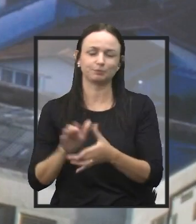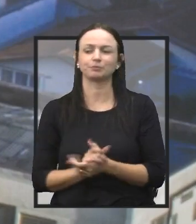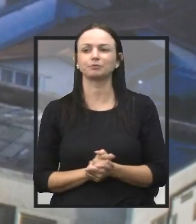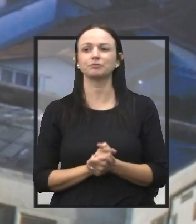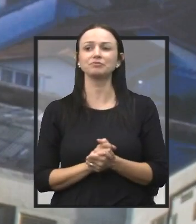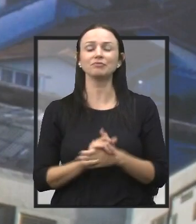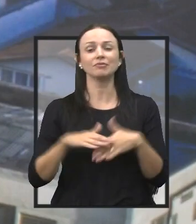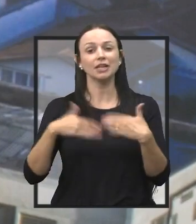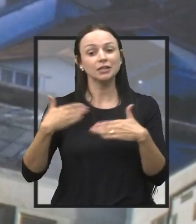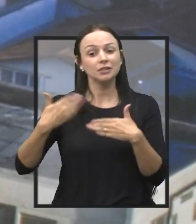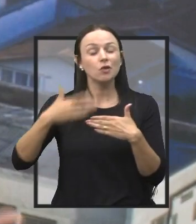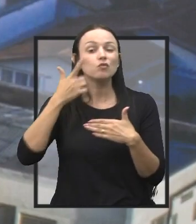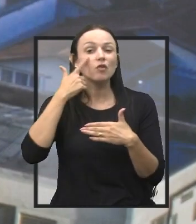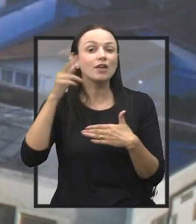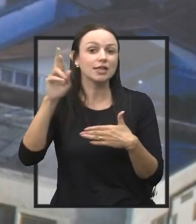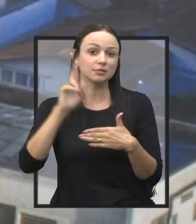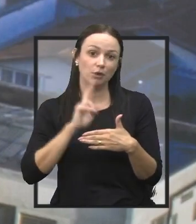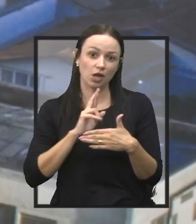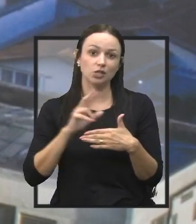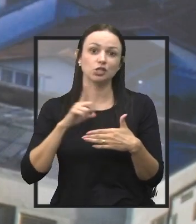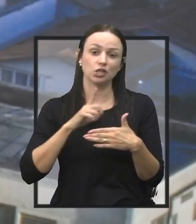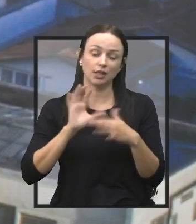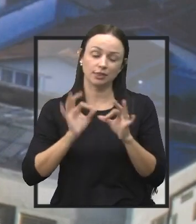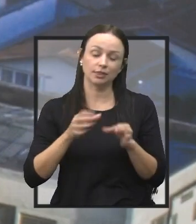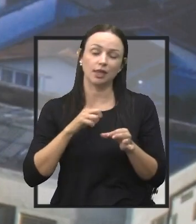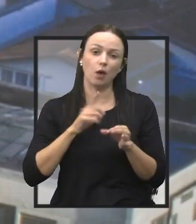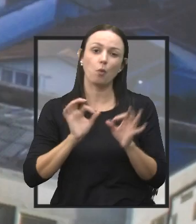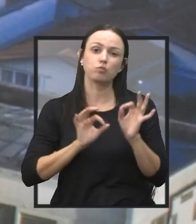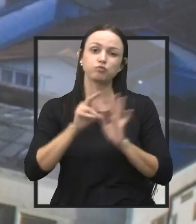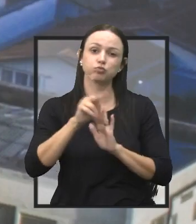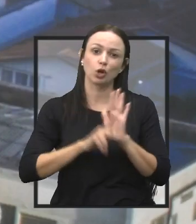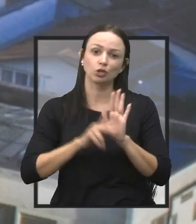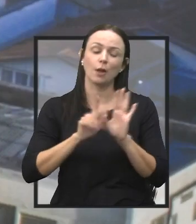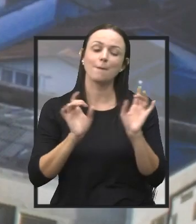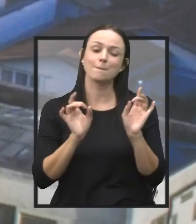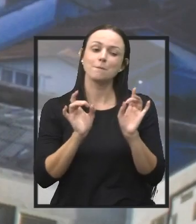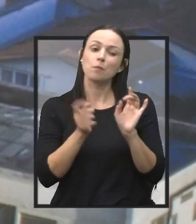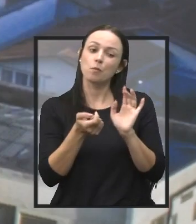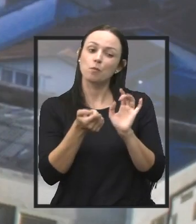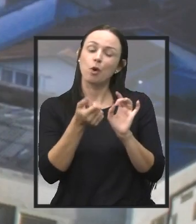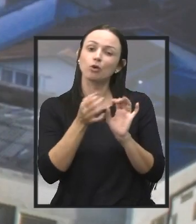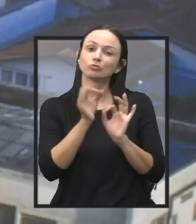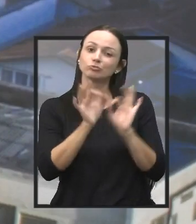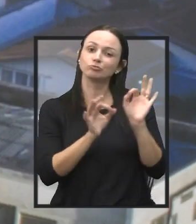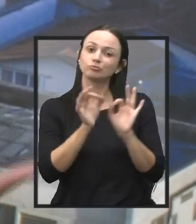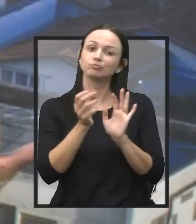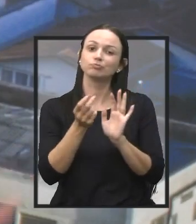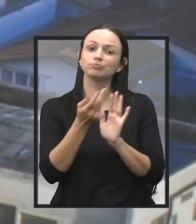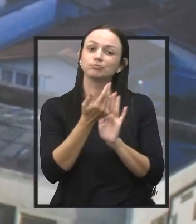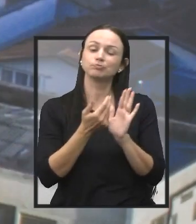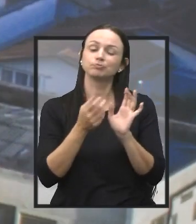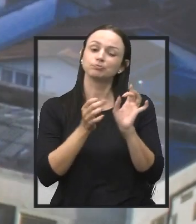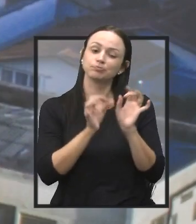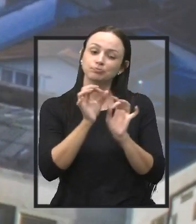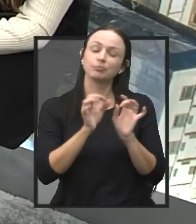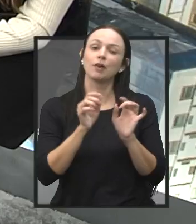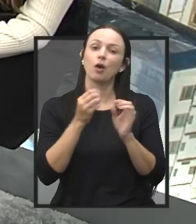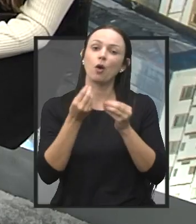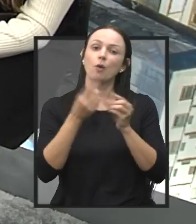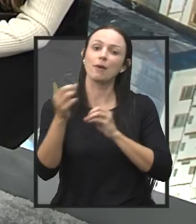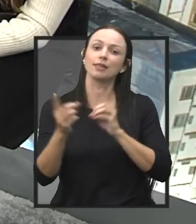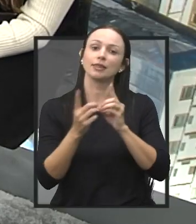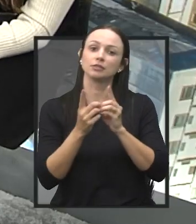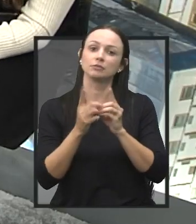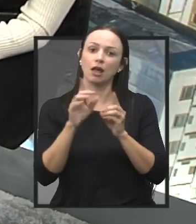E conforme for, nós já temos até um projeto desenhado sobre essa questão para esse tipo de atendimento.